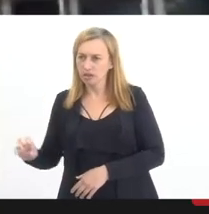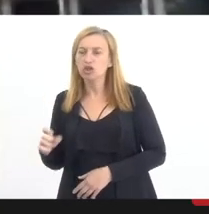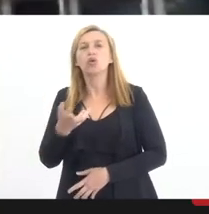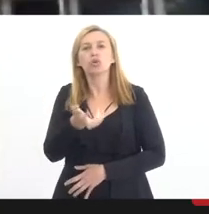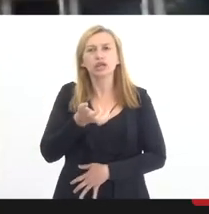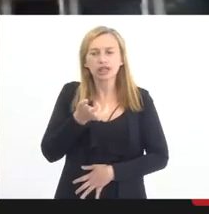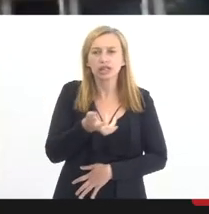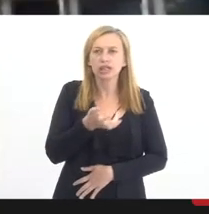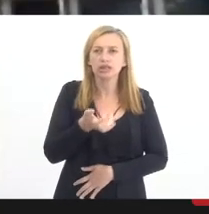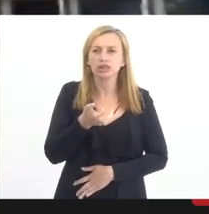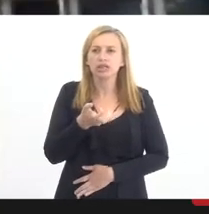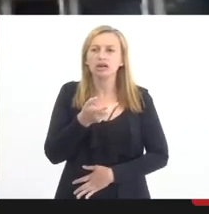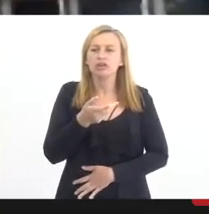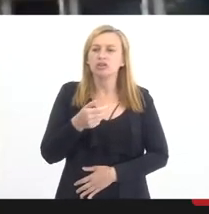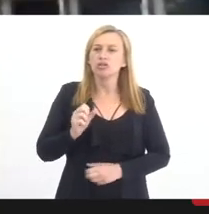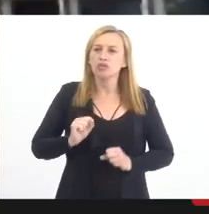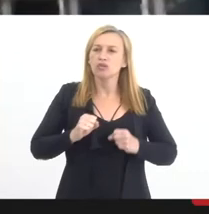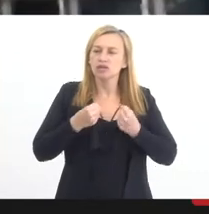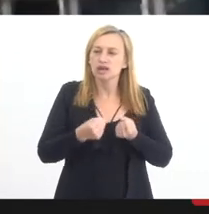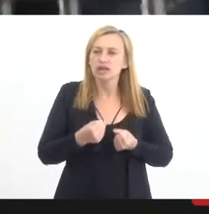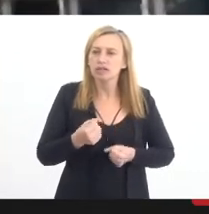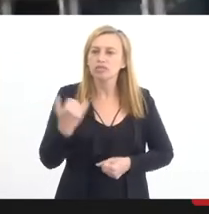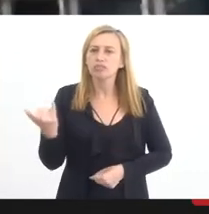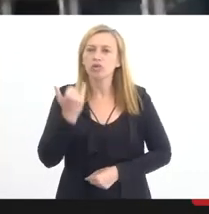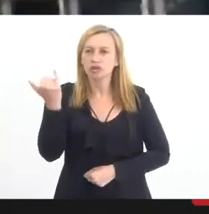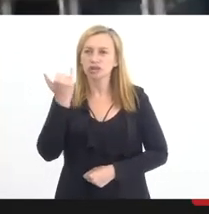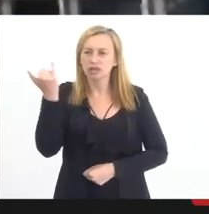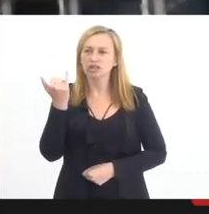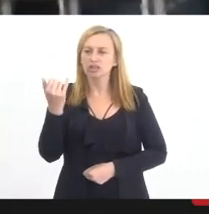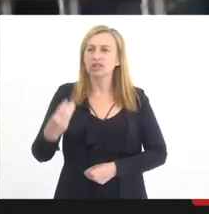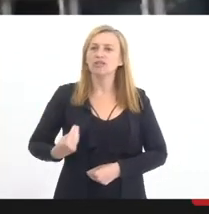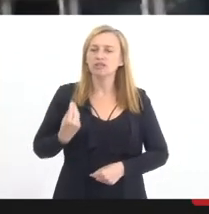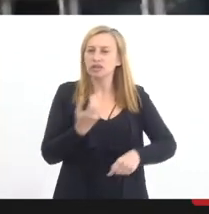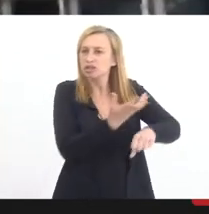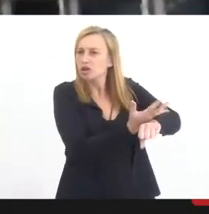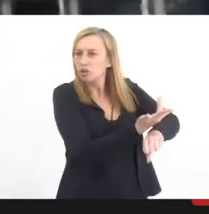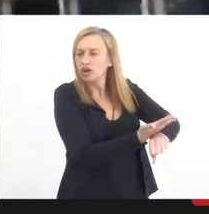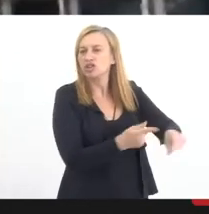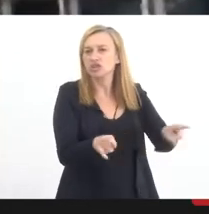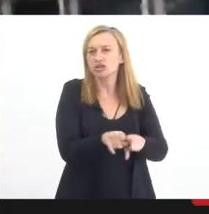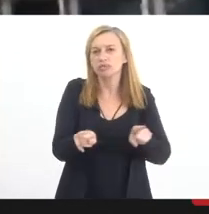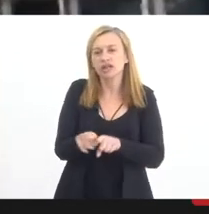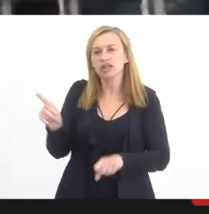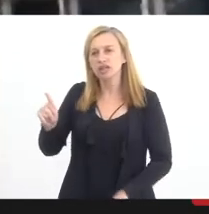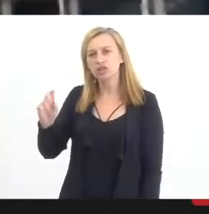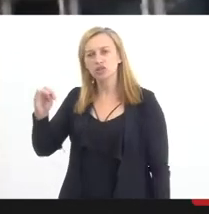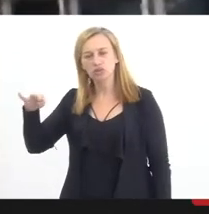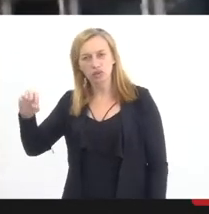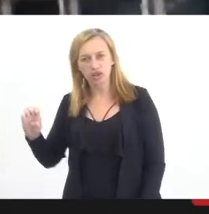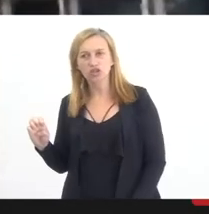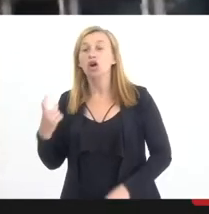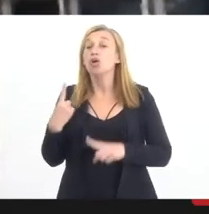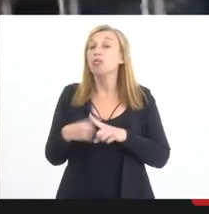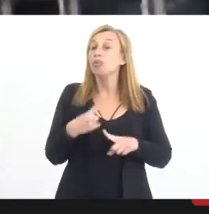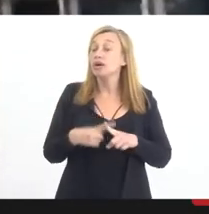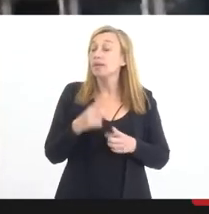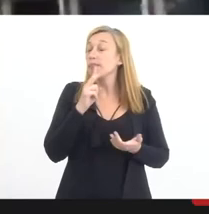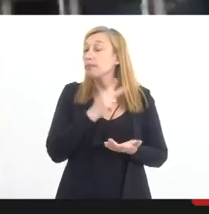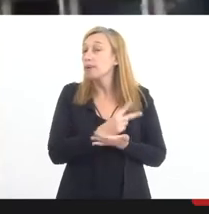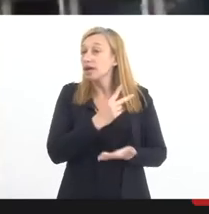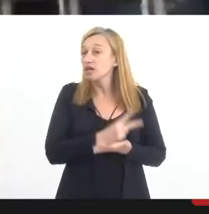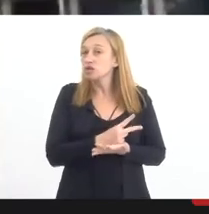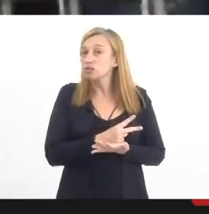eu queria reforçar a importância da presença da UERJ também na Zona Oeste. Porque mesmo